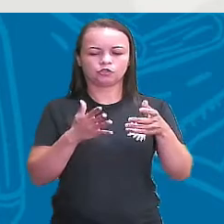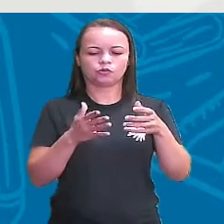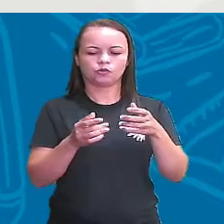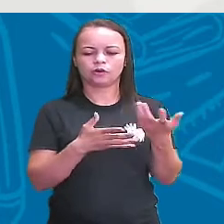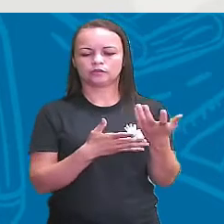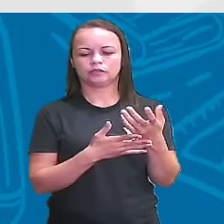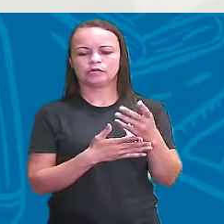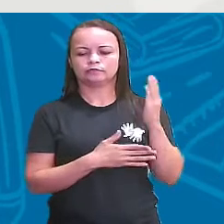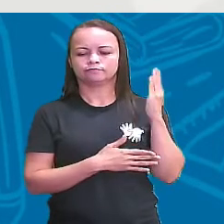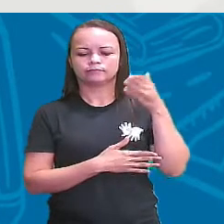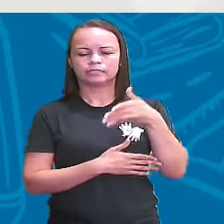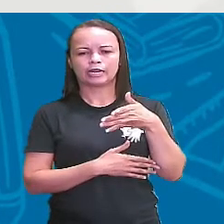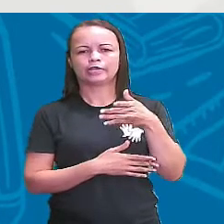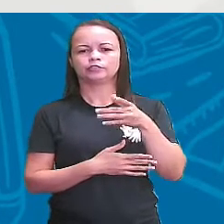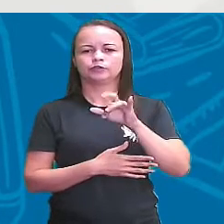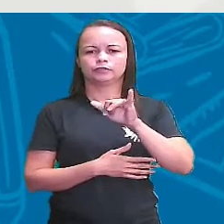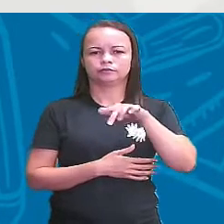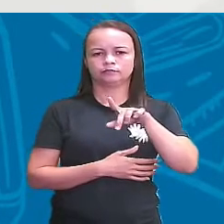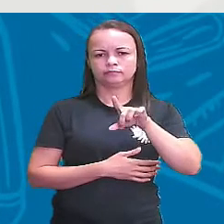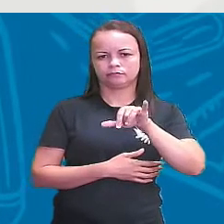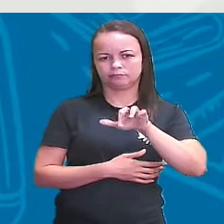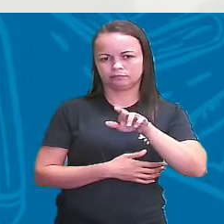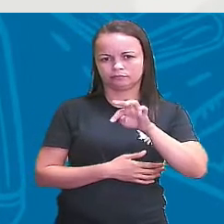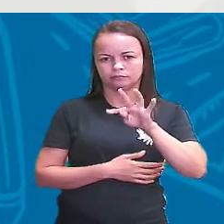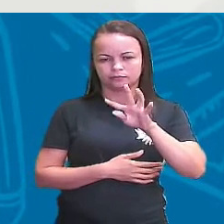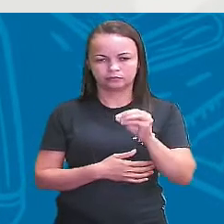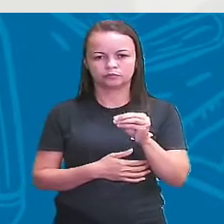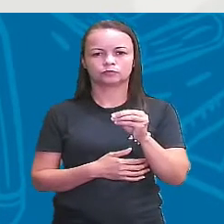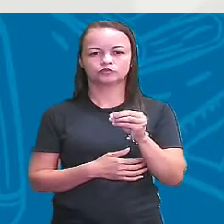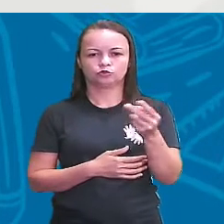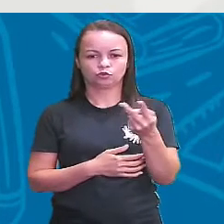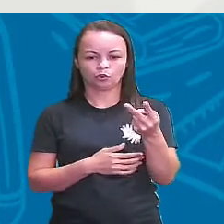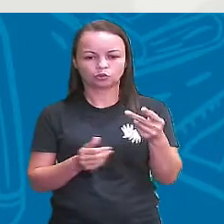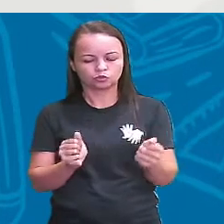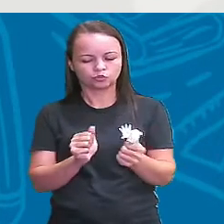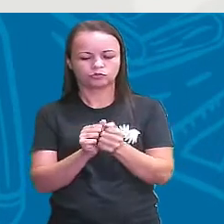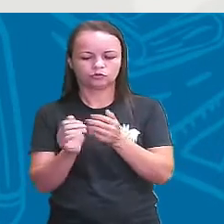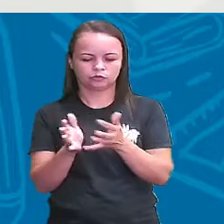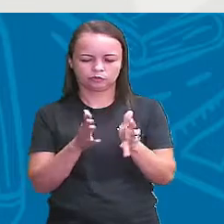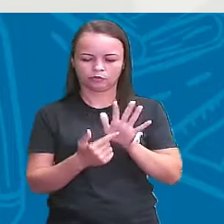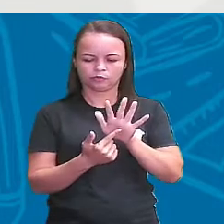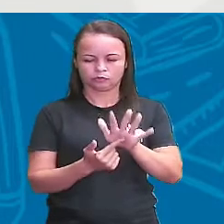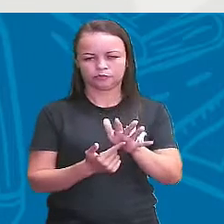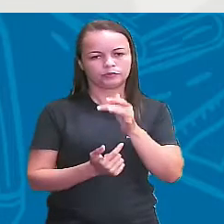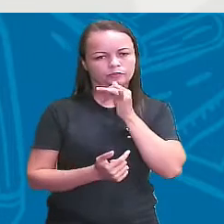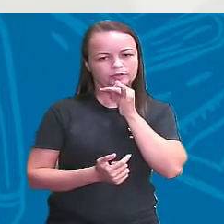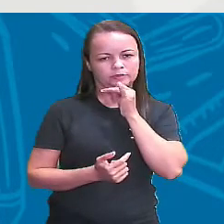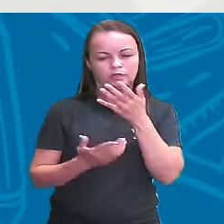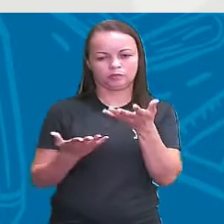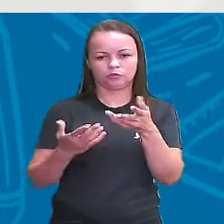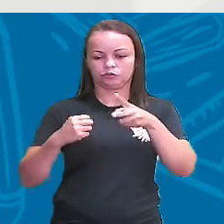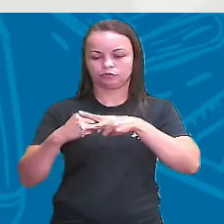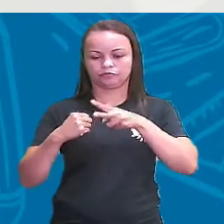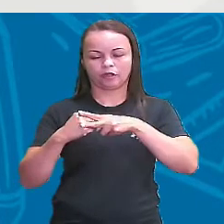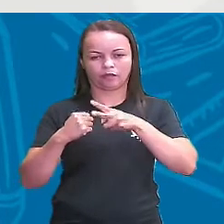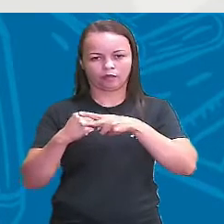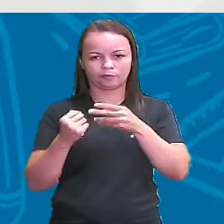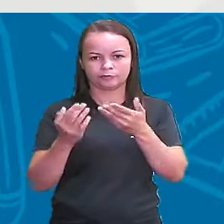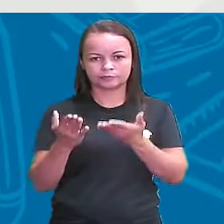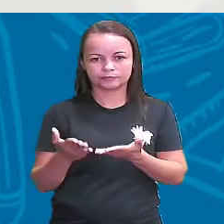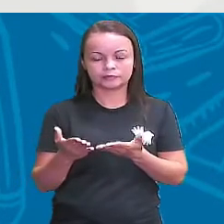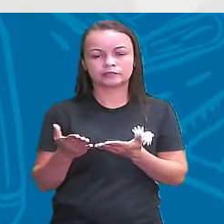e indireto ao mesmo tempo, que foi o que eu havia falado. E aí eu trouxe para vocês alguns exemplos de verbos